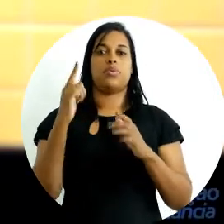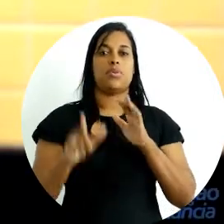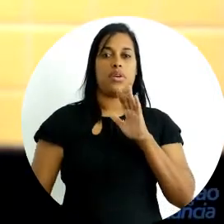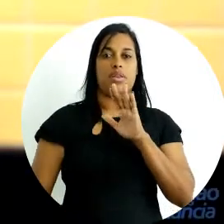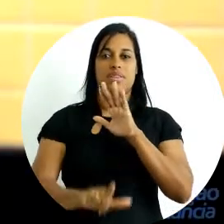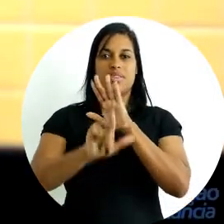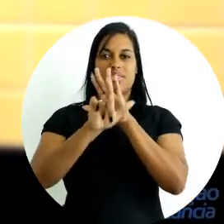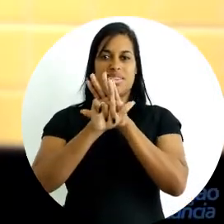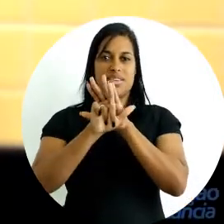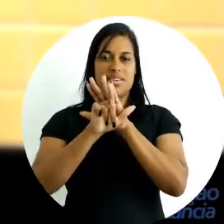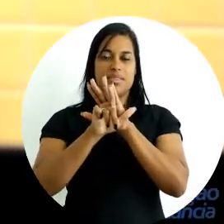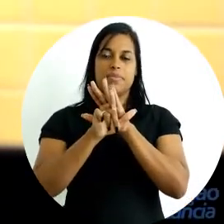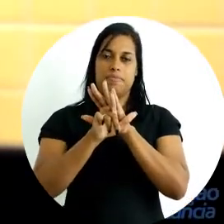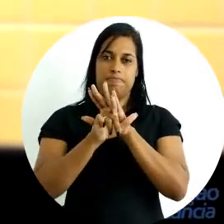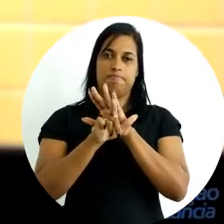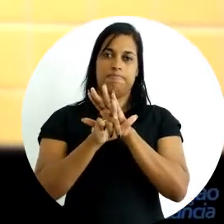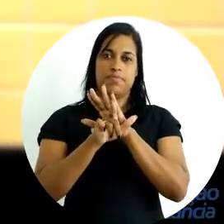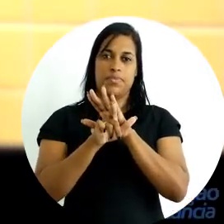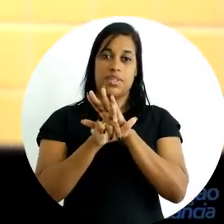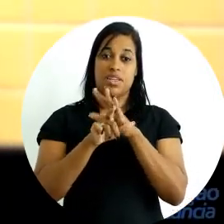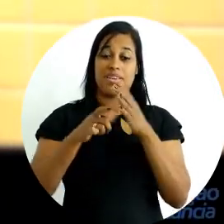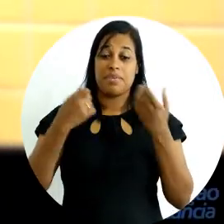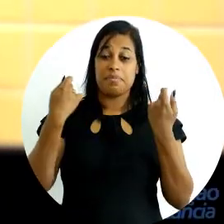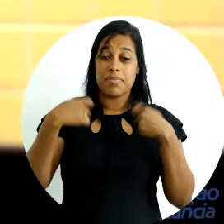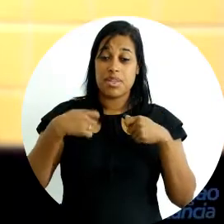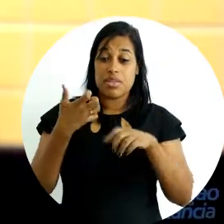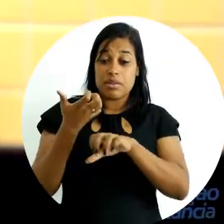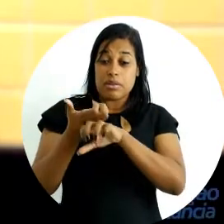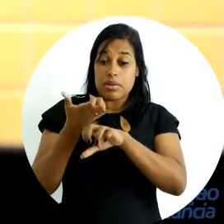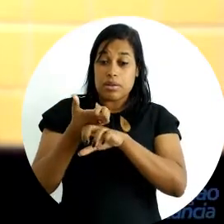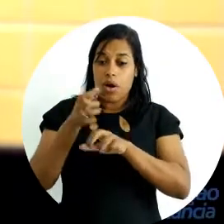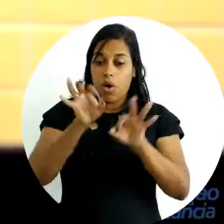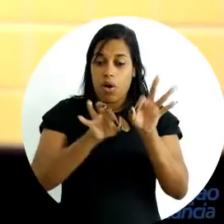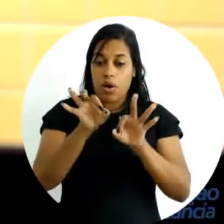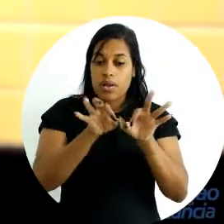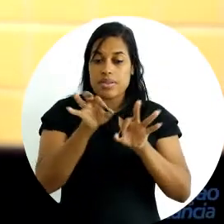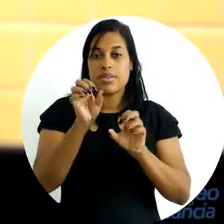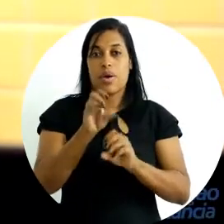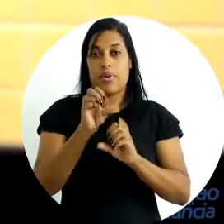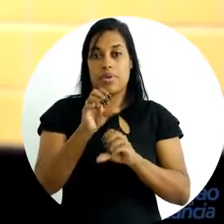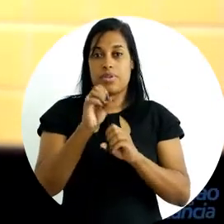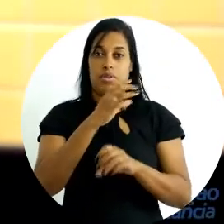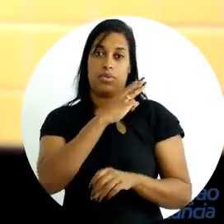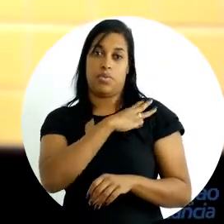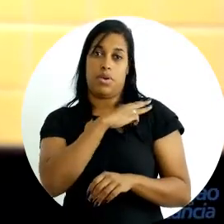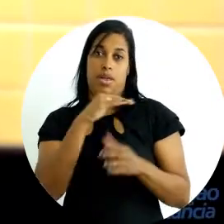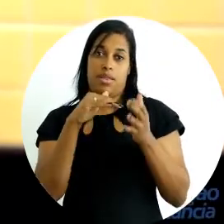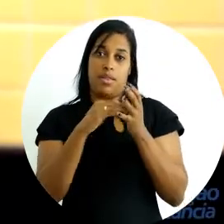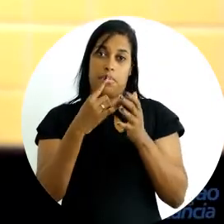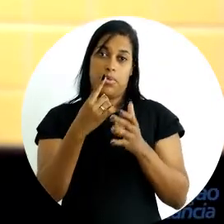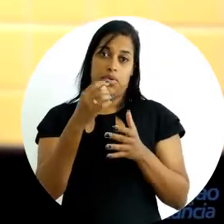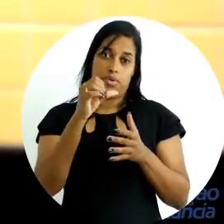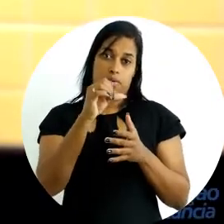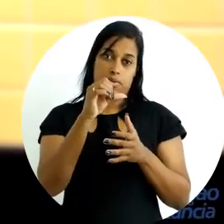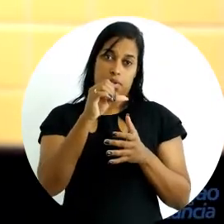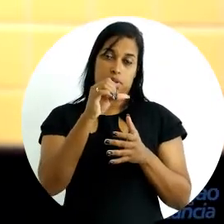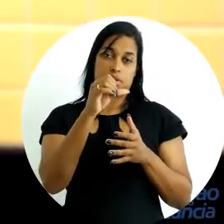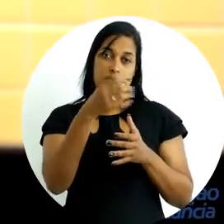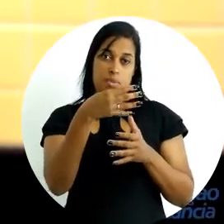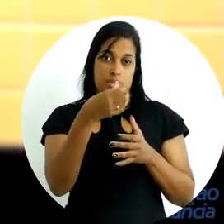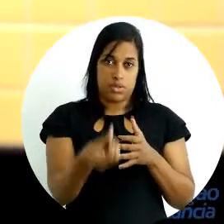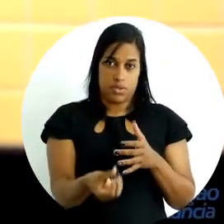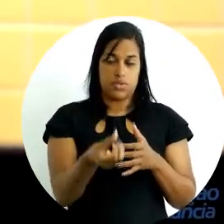única lei que tentou disciplinar o ensino elementar, até 1946.